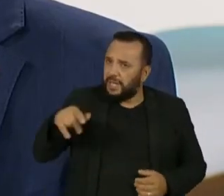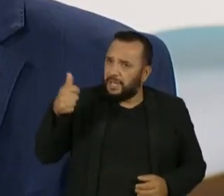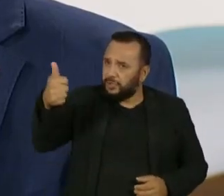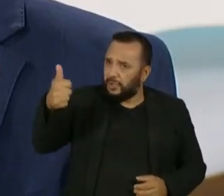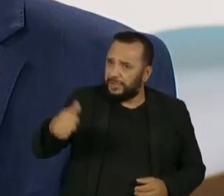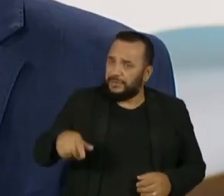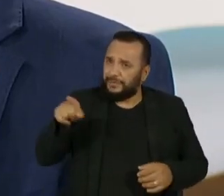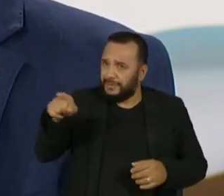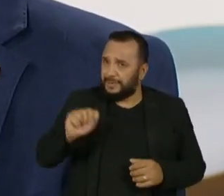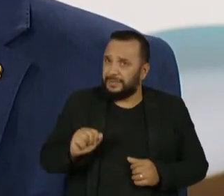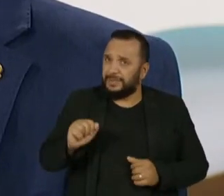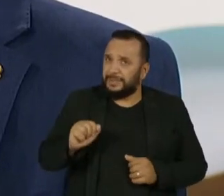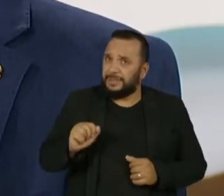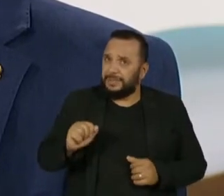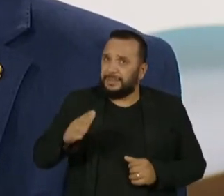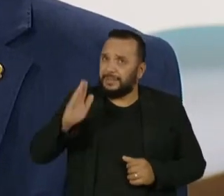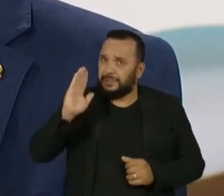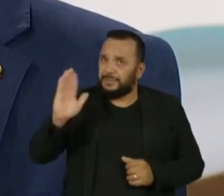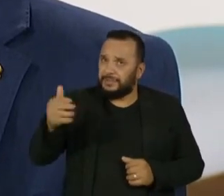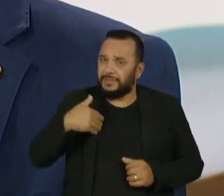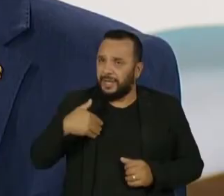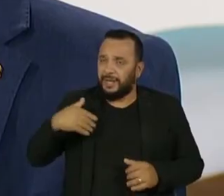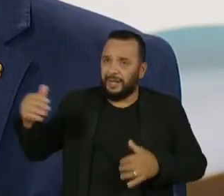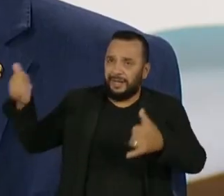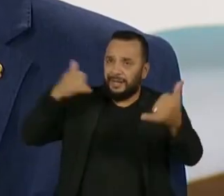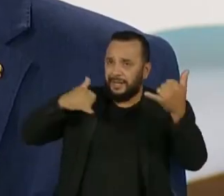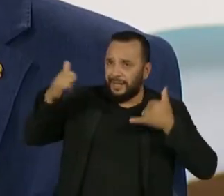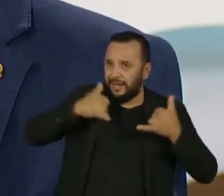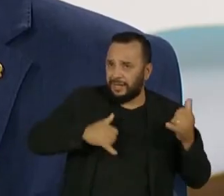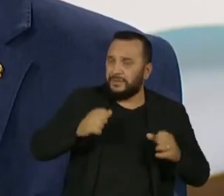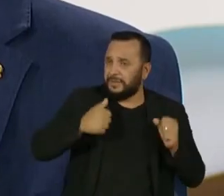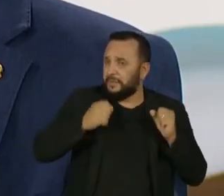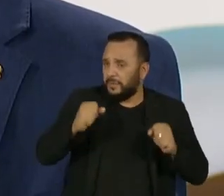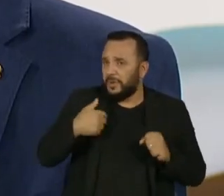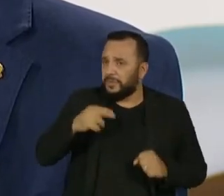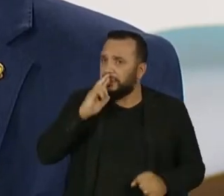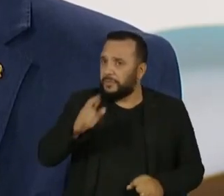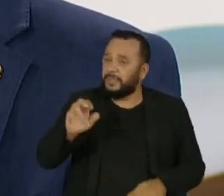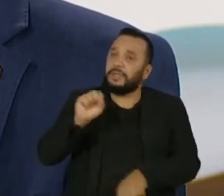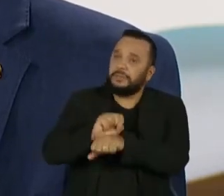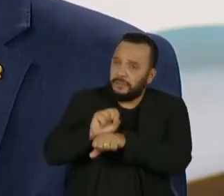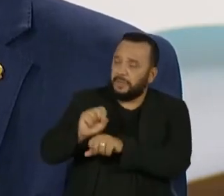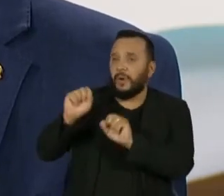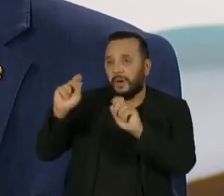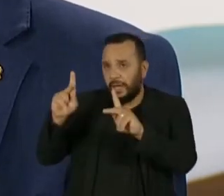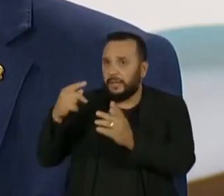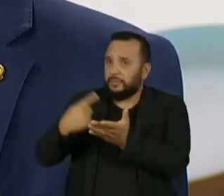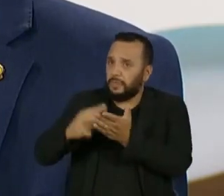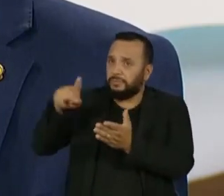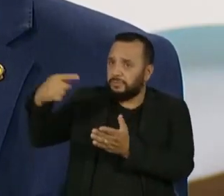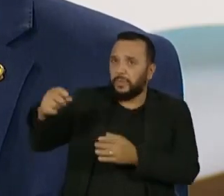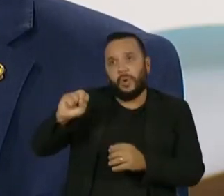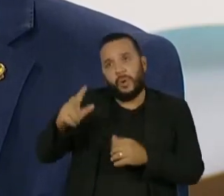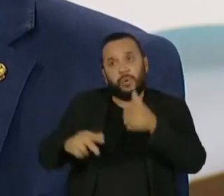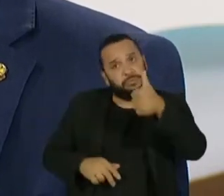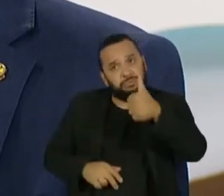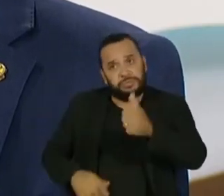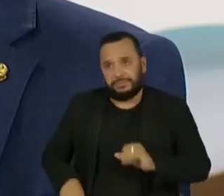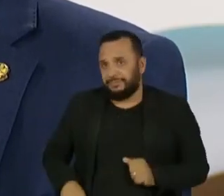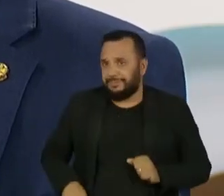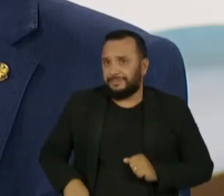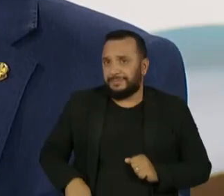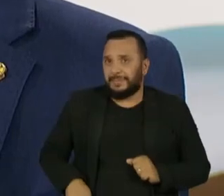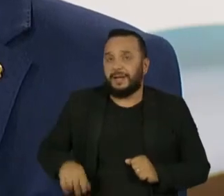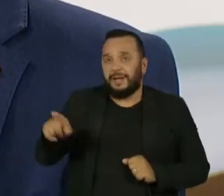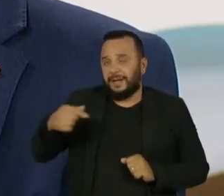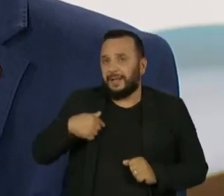joinha, que você, quando é acessado por centenas de pessoas, você pode responder: peraí, beleza, fala daqui a pouco, ou botar um emoji de joinha. Eu disse que